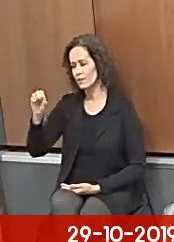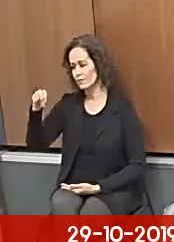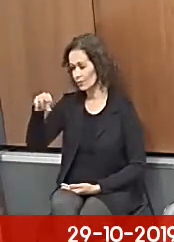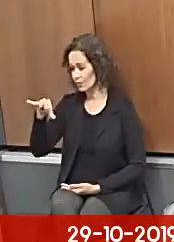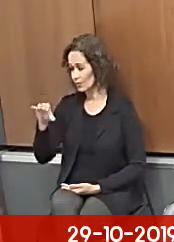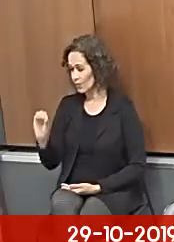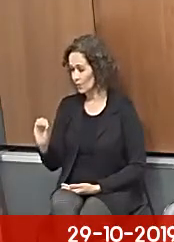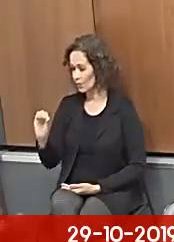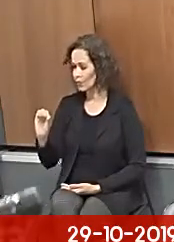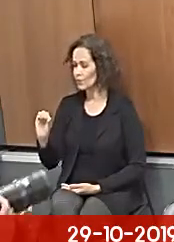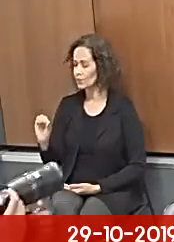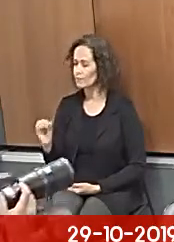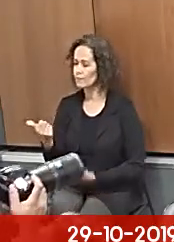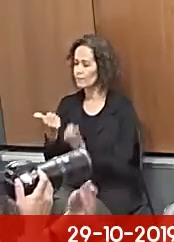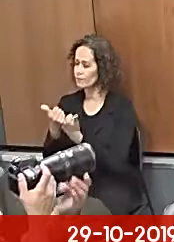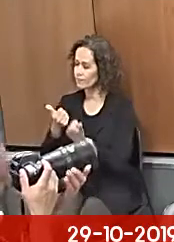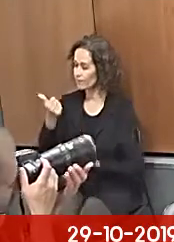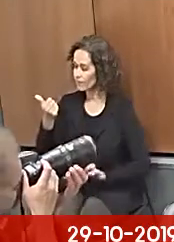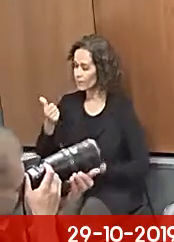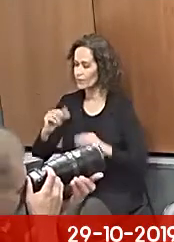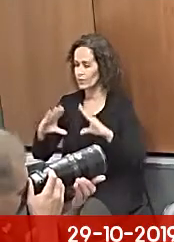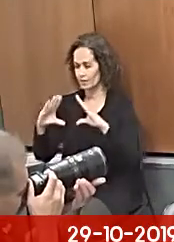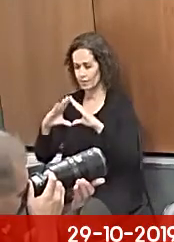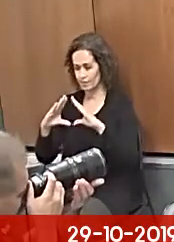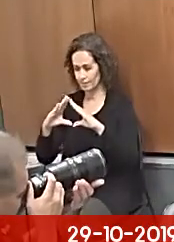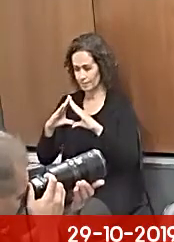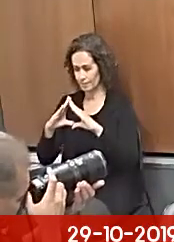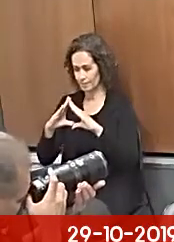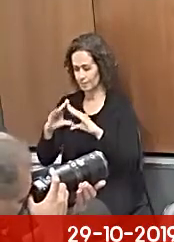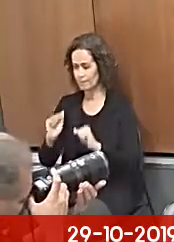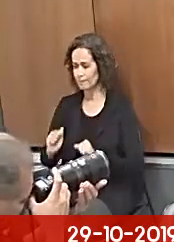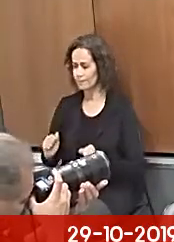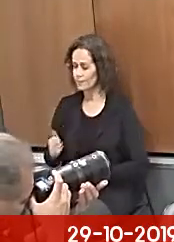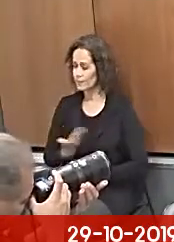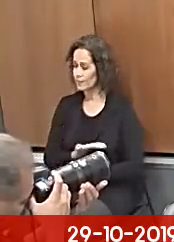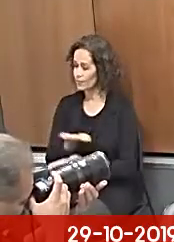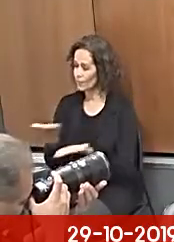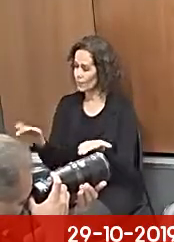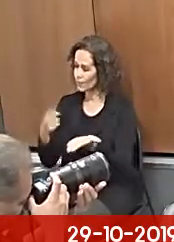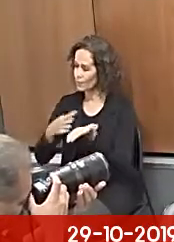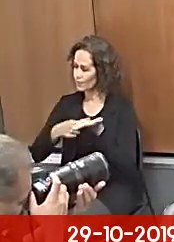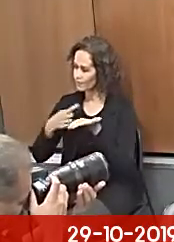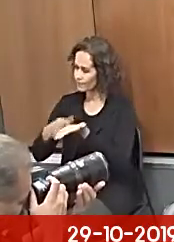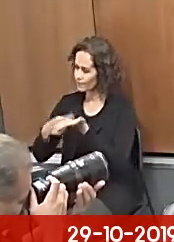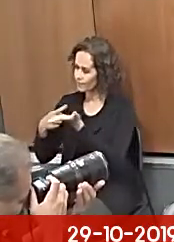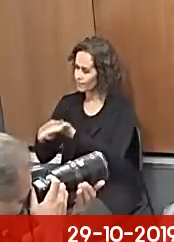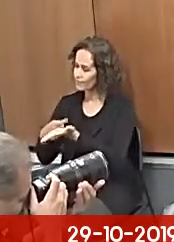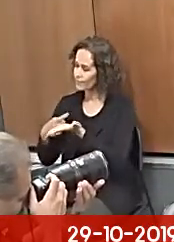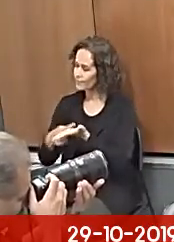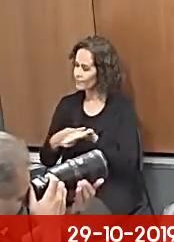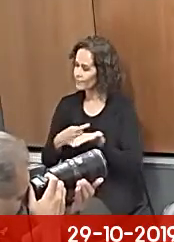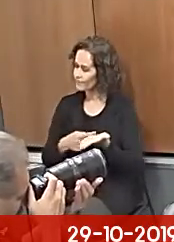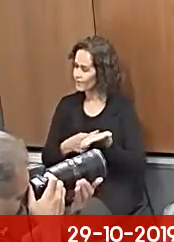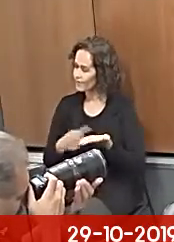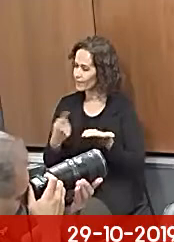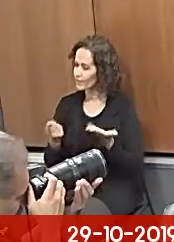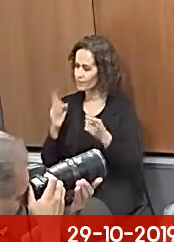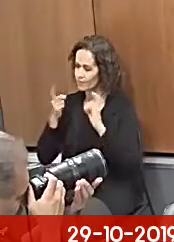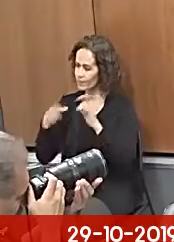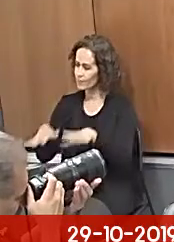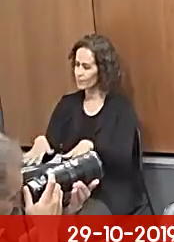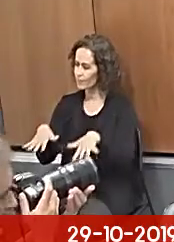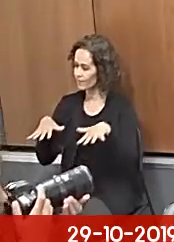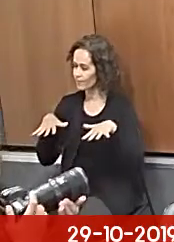Arantes, vice-presidente da Assembleia Legislativa, a todos os convidados para essa